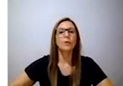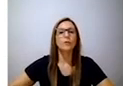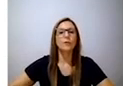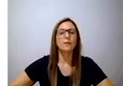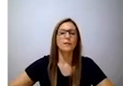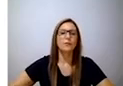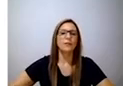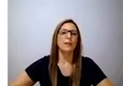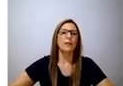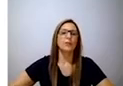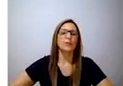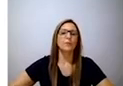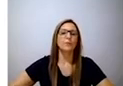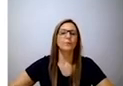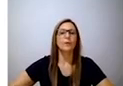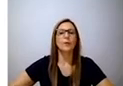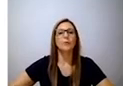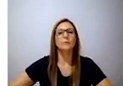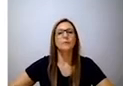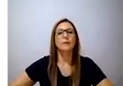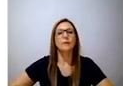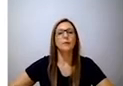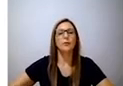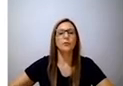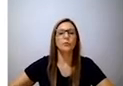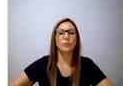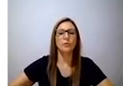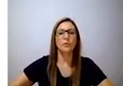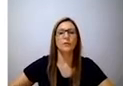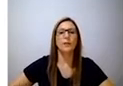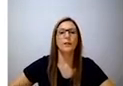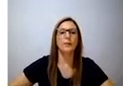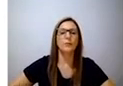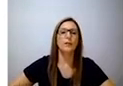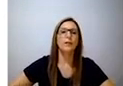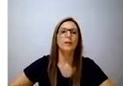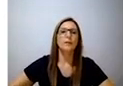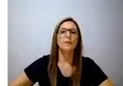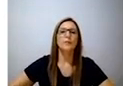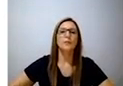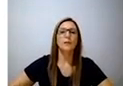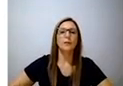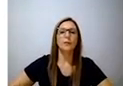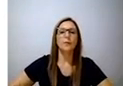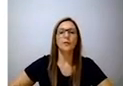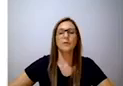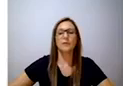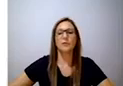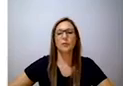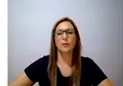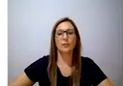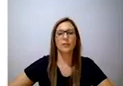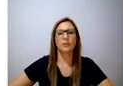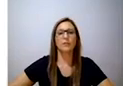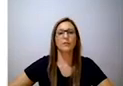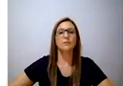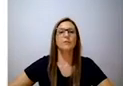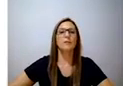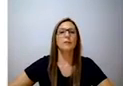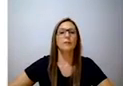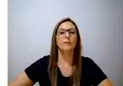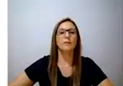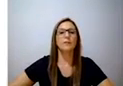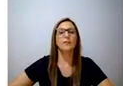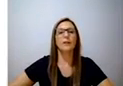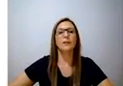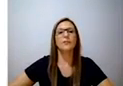Quando fazer os testes? Então, depois de tudo que nós falamos, né? Se você tem uma vida sexual ativa, você deve